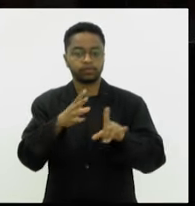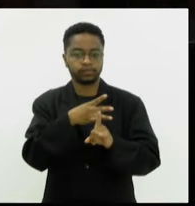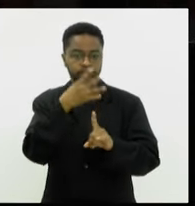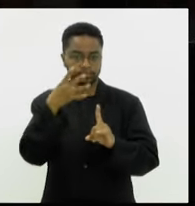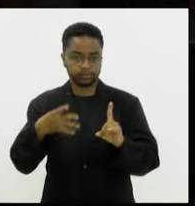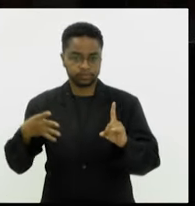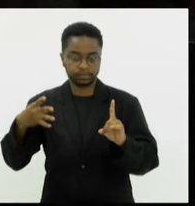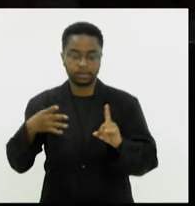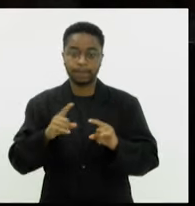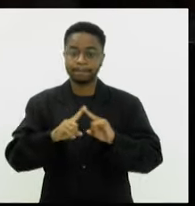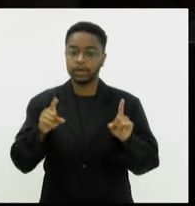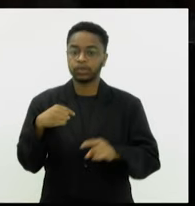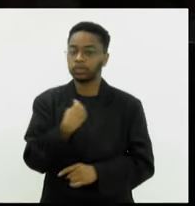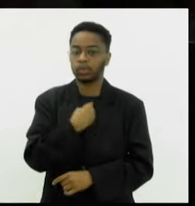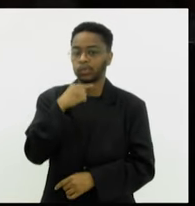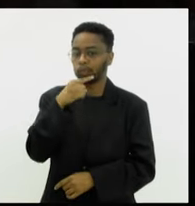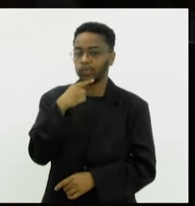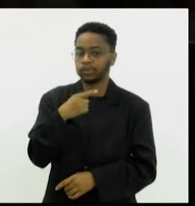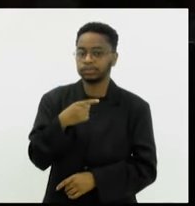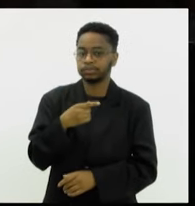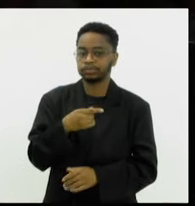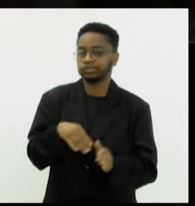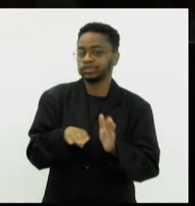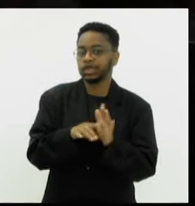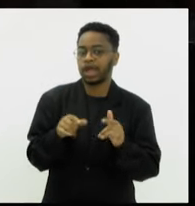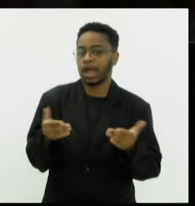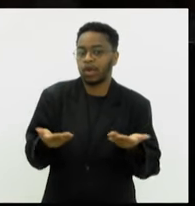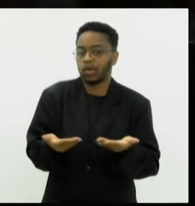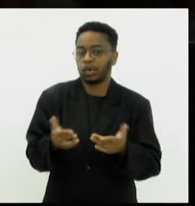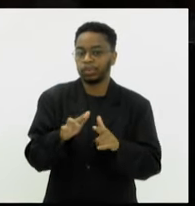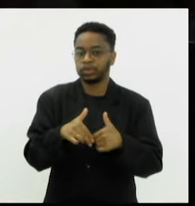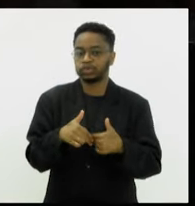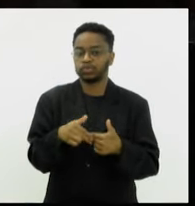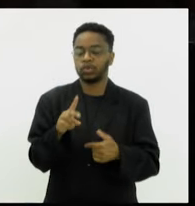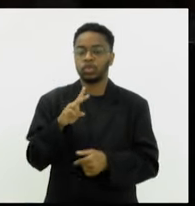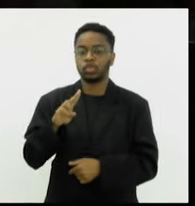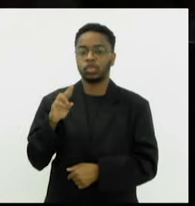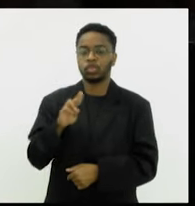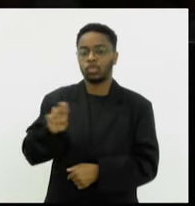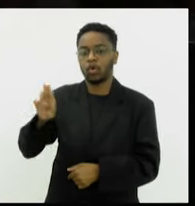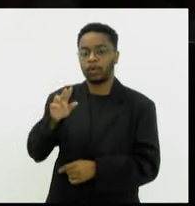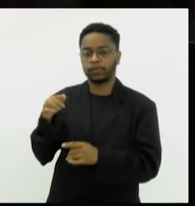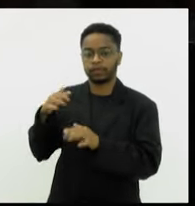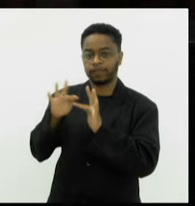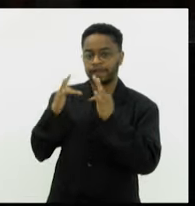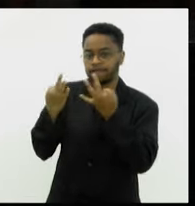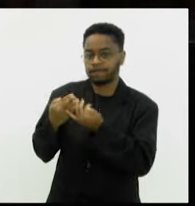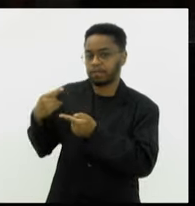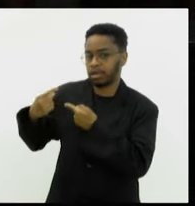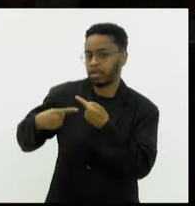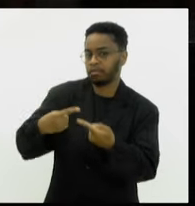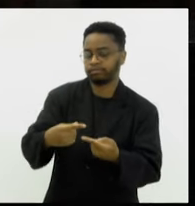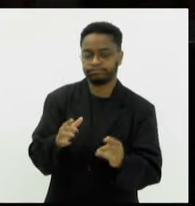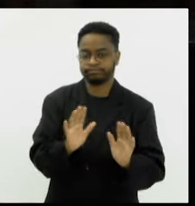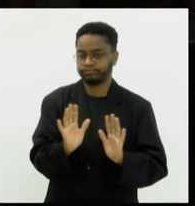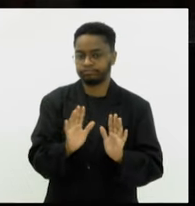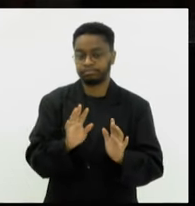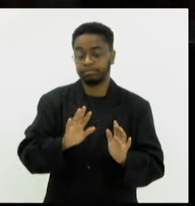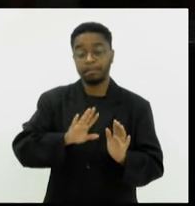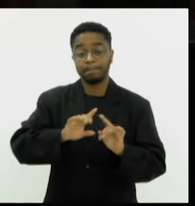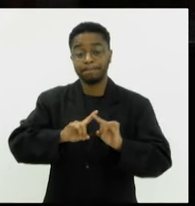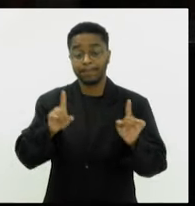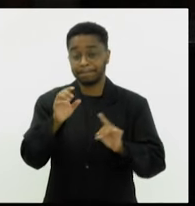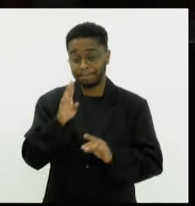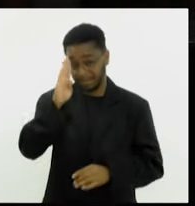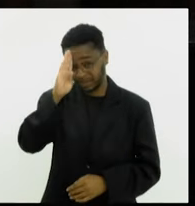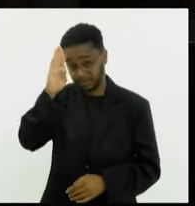LGBTQIA+, não chegamos aqui por causa do nosso sobrenome. Pelo contrário, os nossos sobrenomes, em especial da